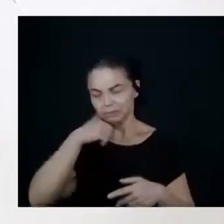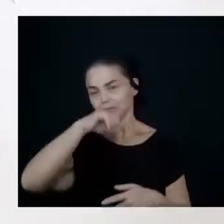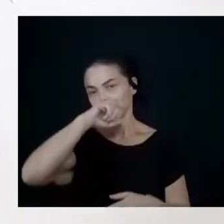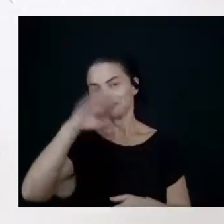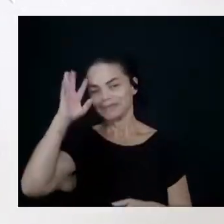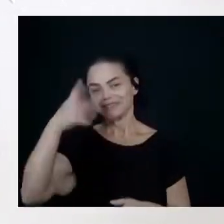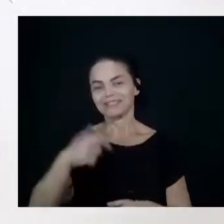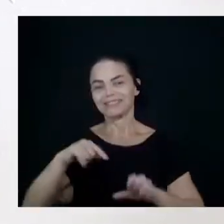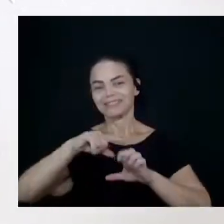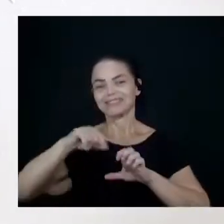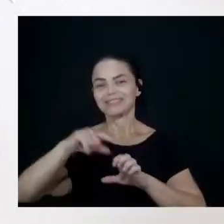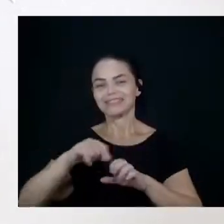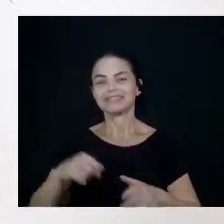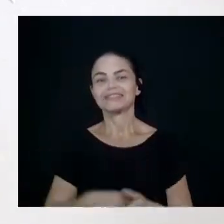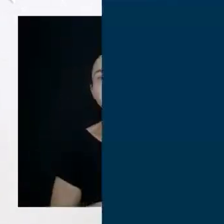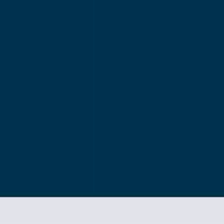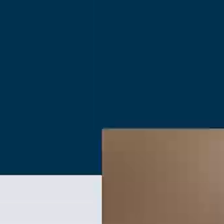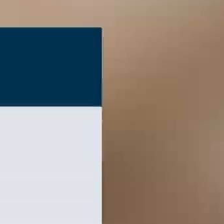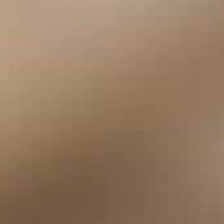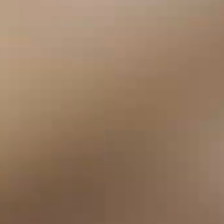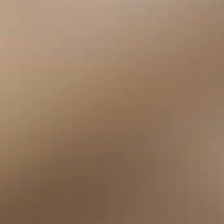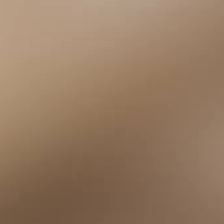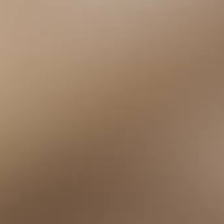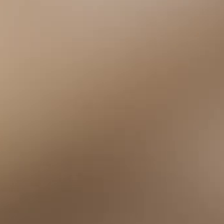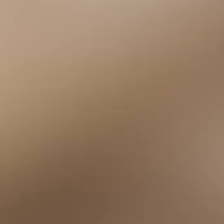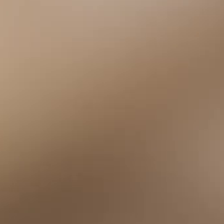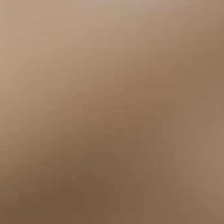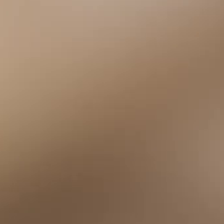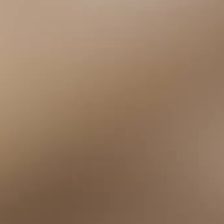decidiram empreender.